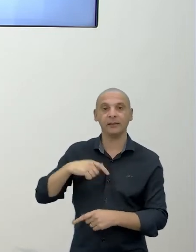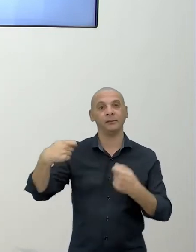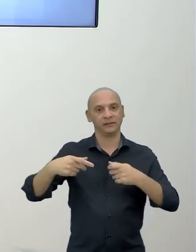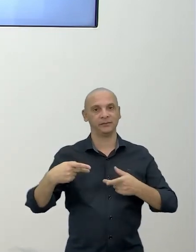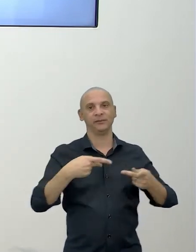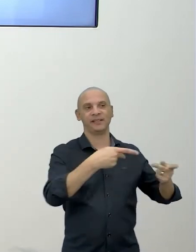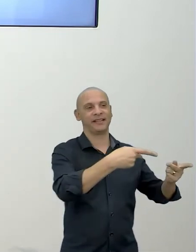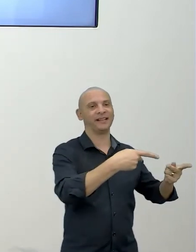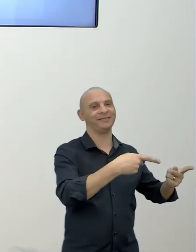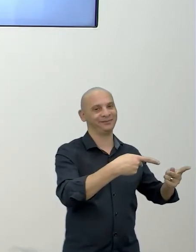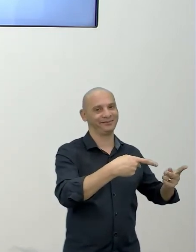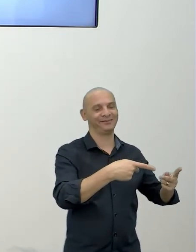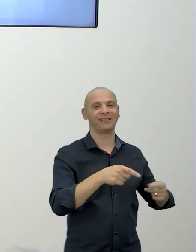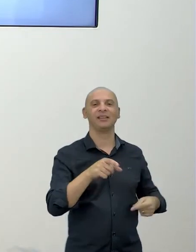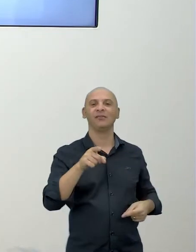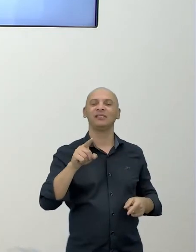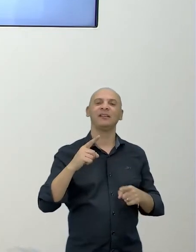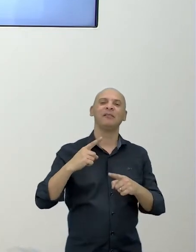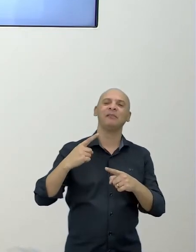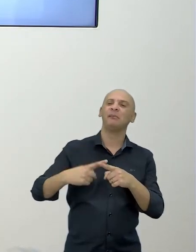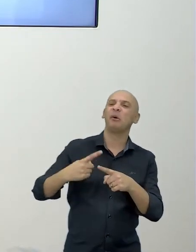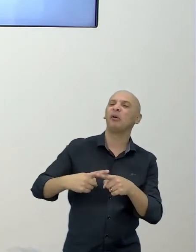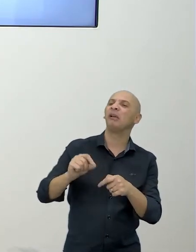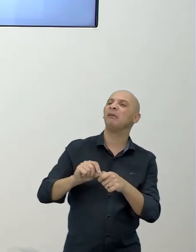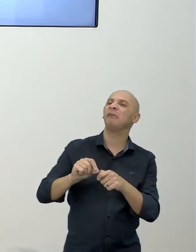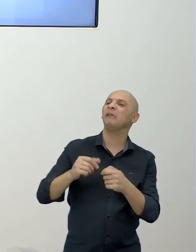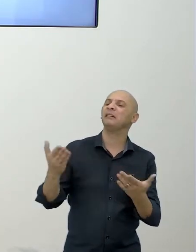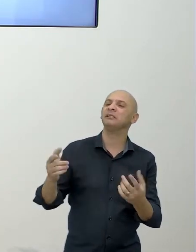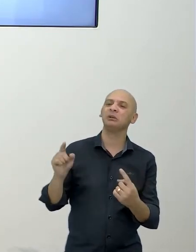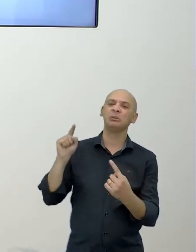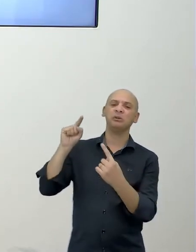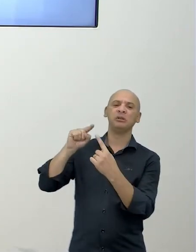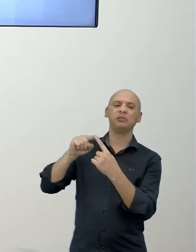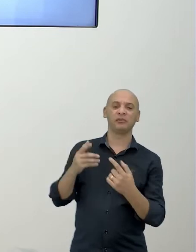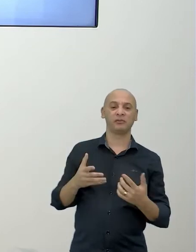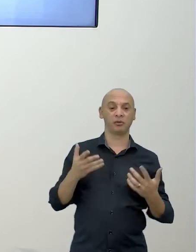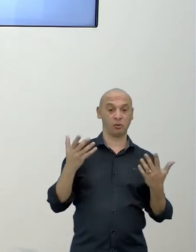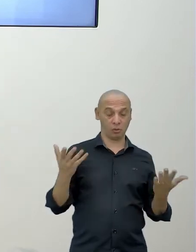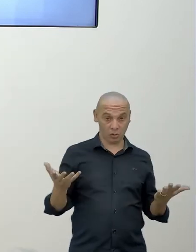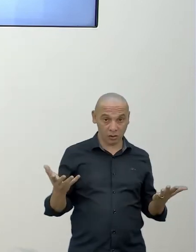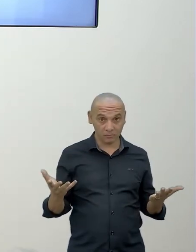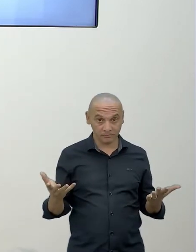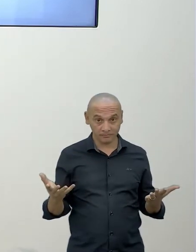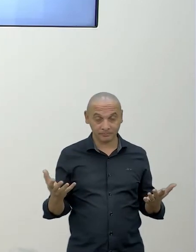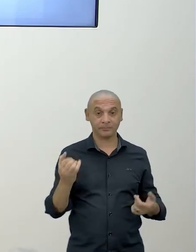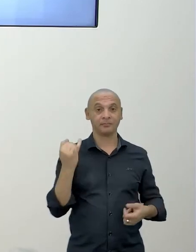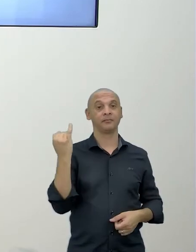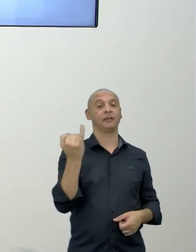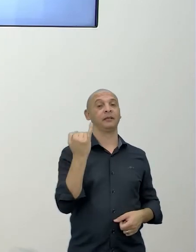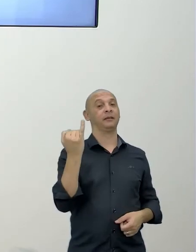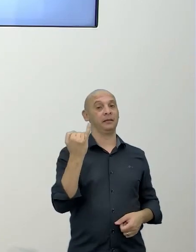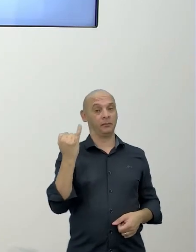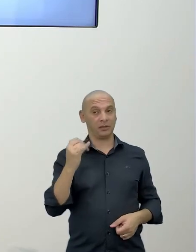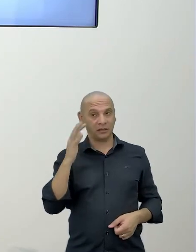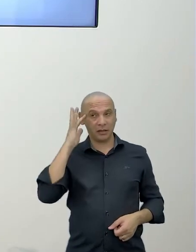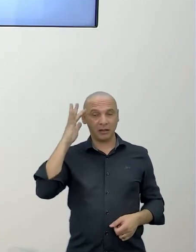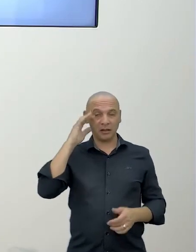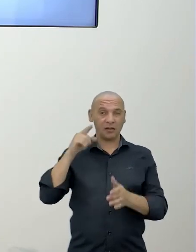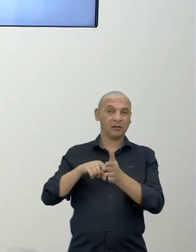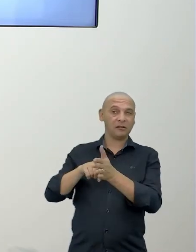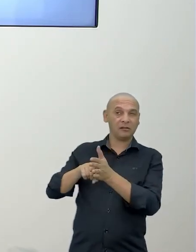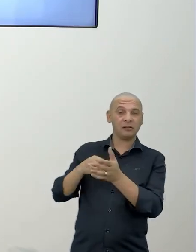tem disponível na sua região lugares que dão apoio social, você precisa visitar esses lugares. Então, por que que você está fazendo isso?